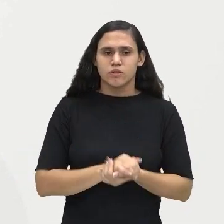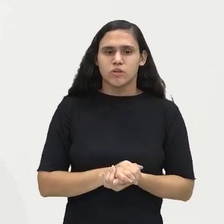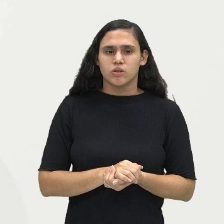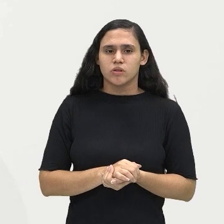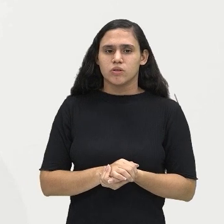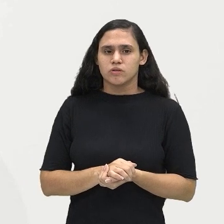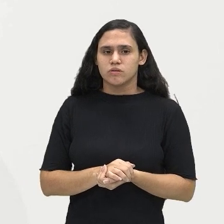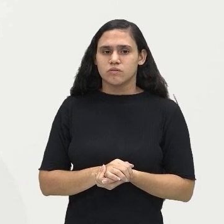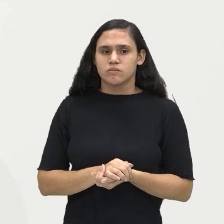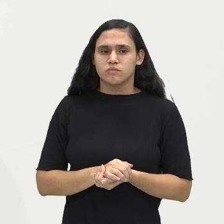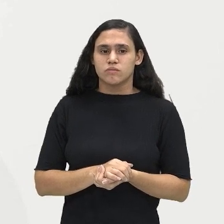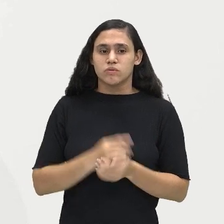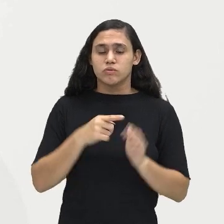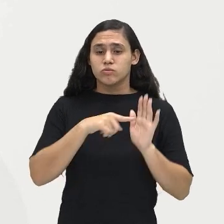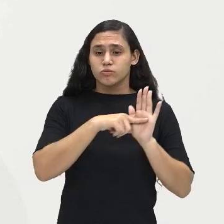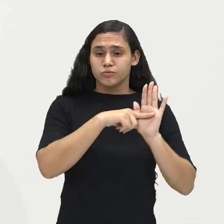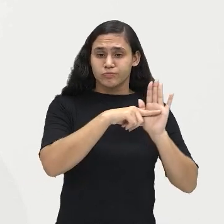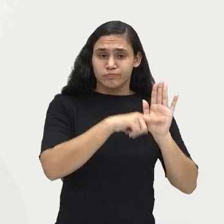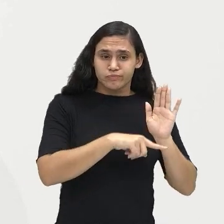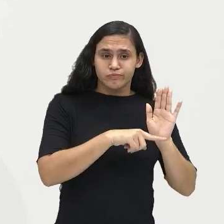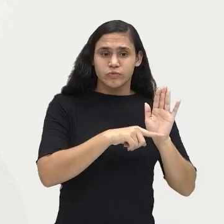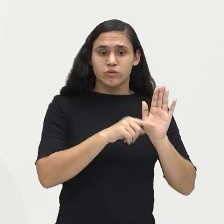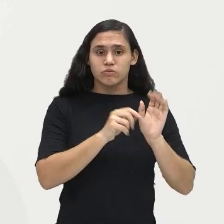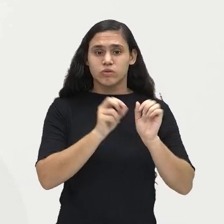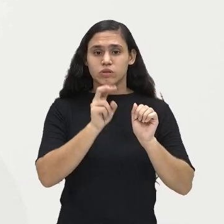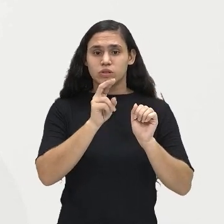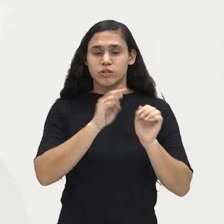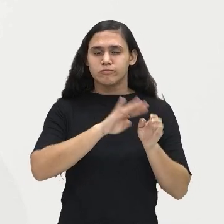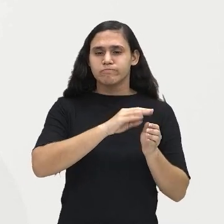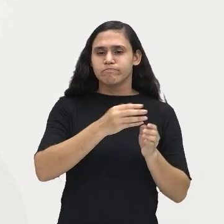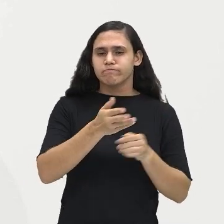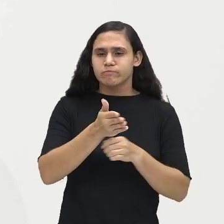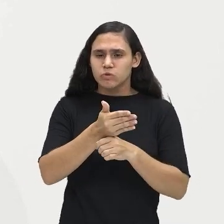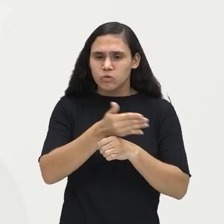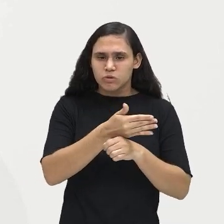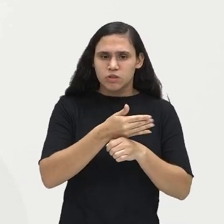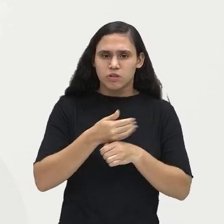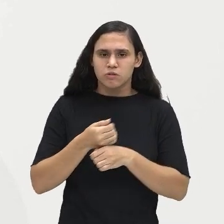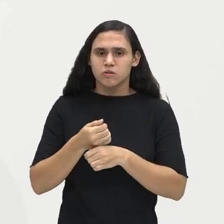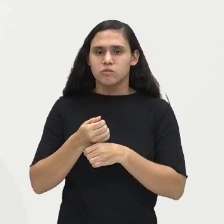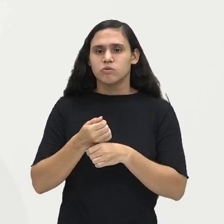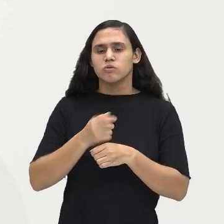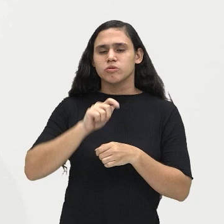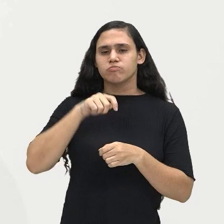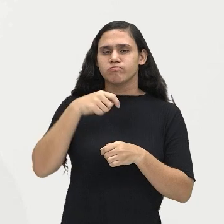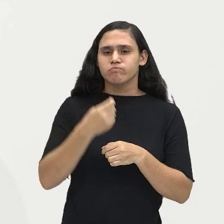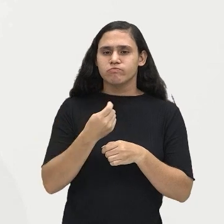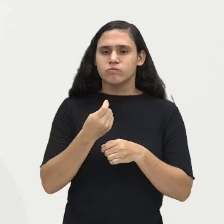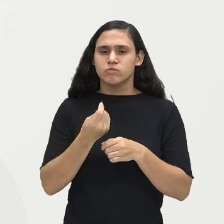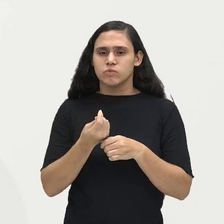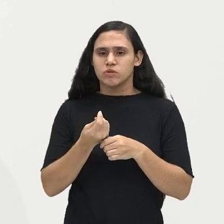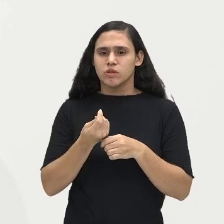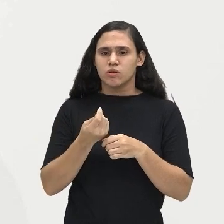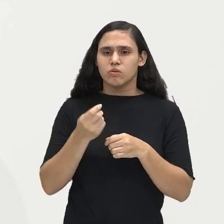diferente. Subtraímos e conservamos, atenção, ó, subtraímos e conservamos o